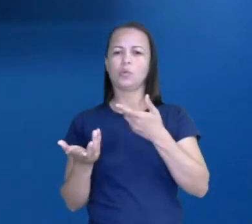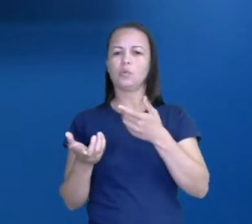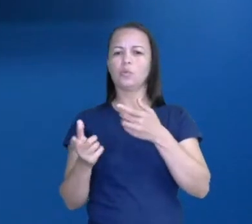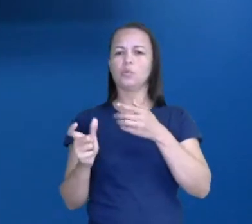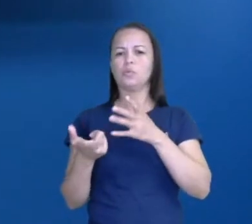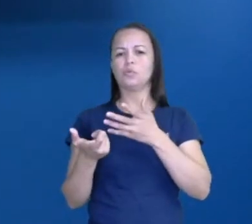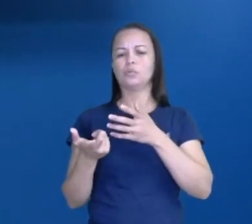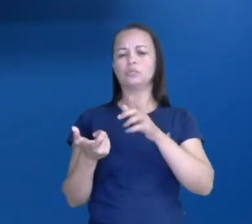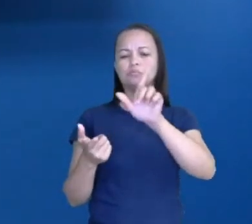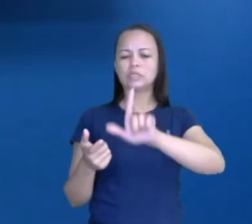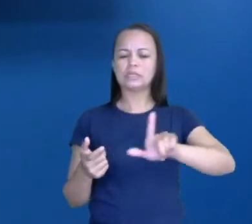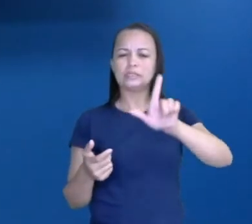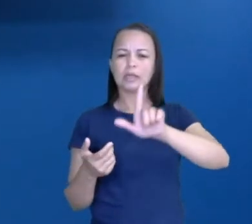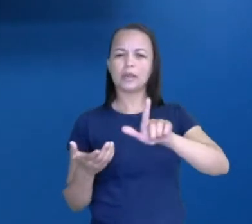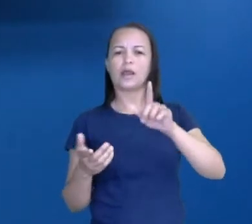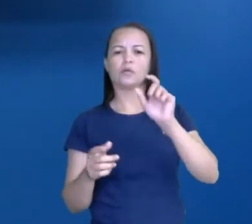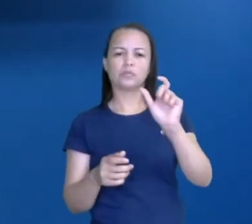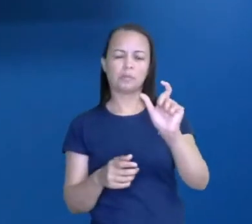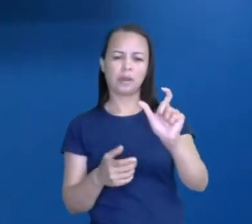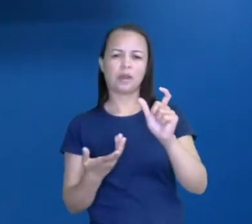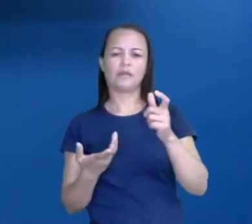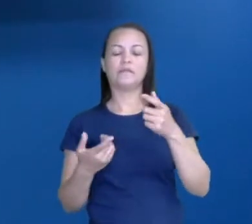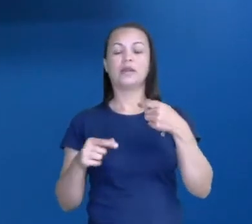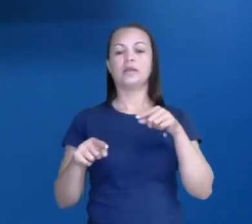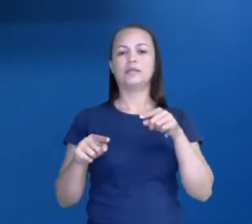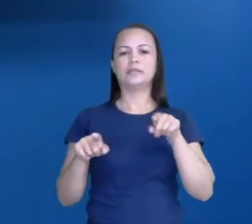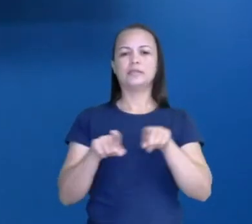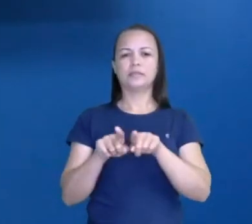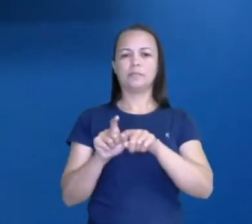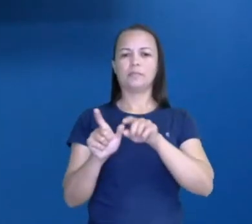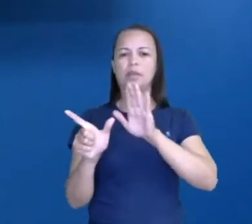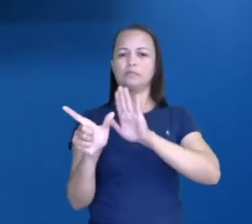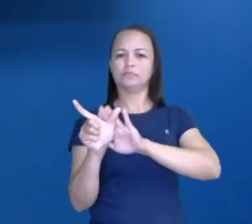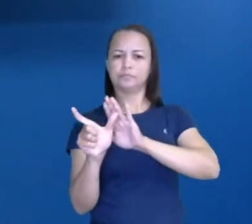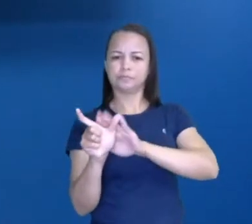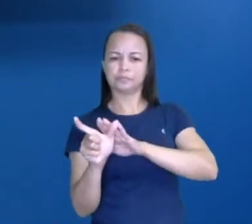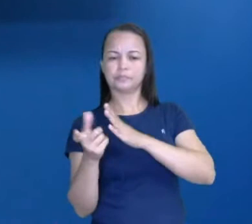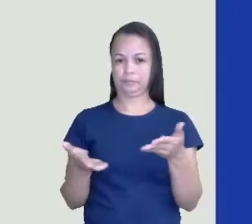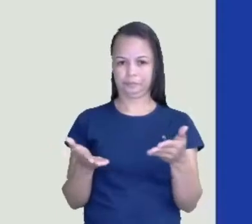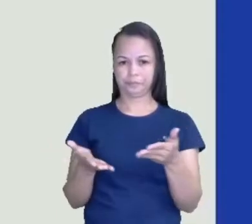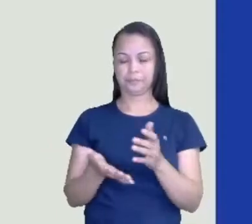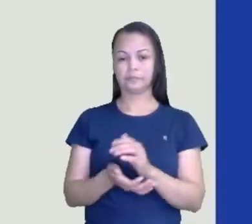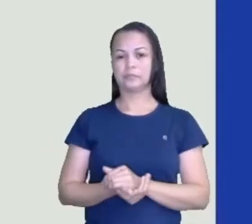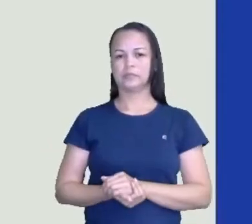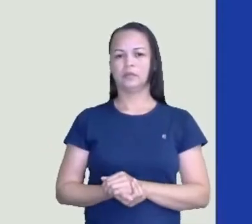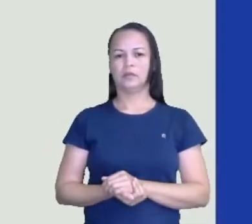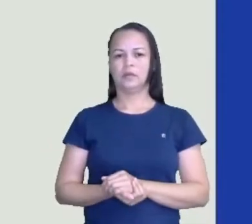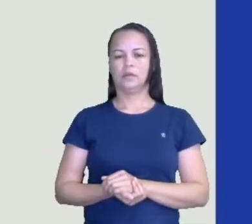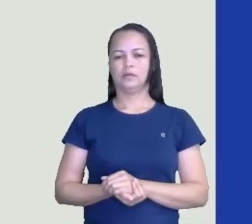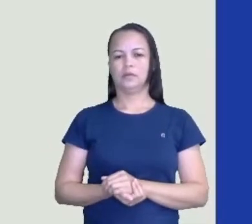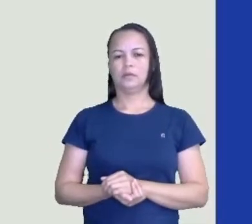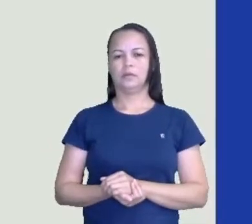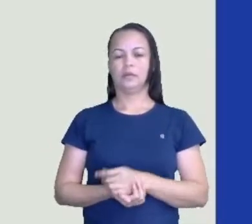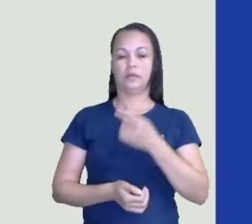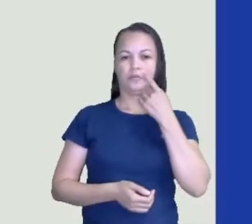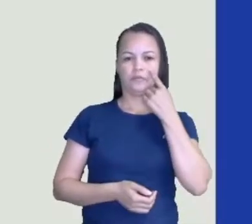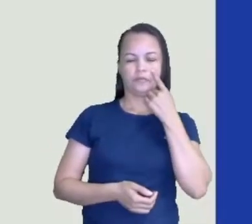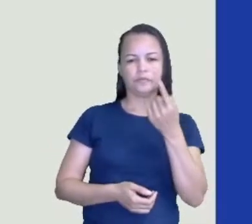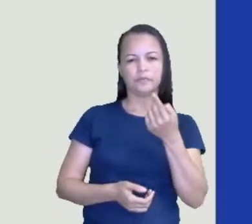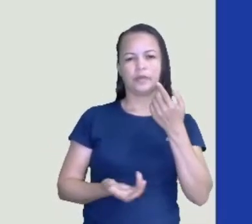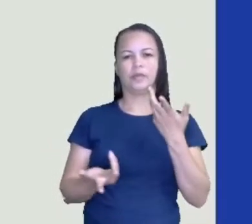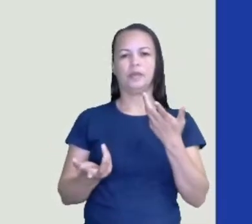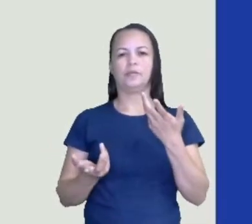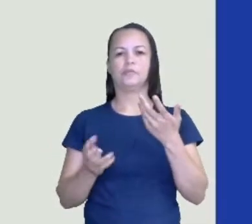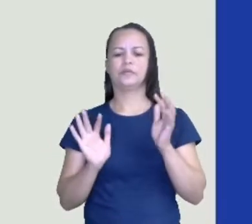palavra e o conotativo, que é o sentido figurado. Vemos a definição